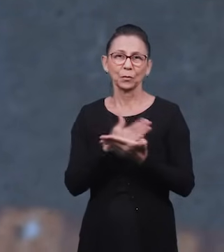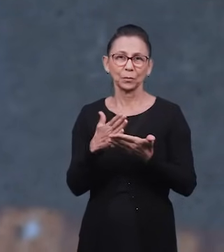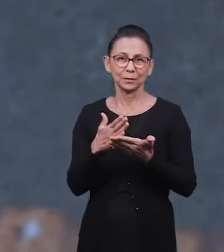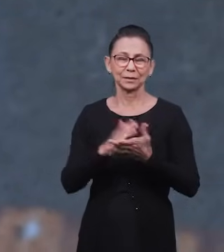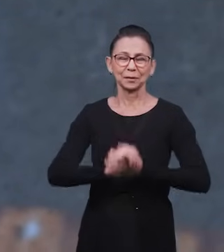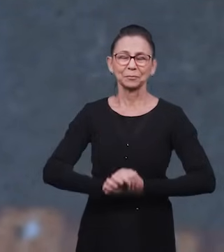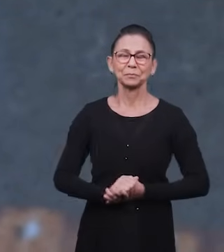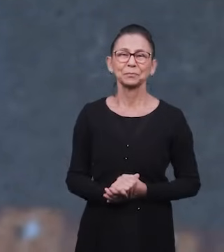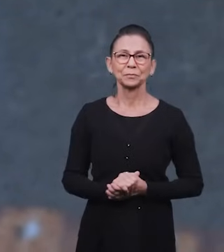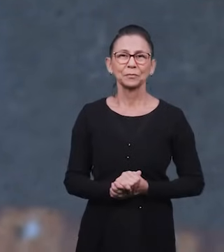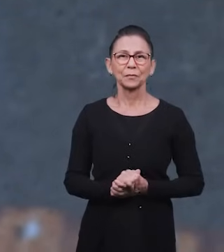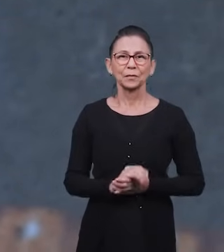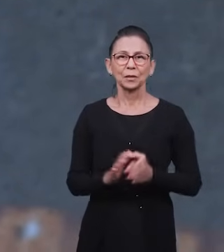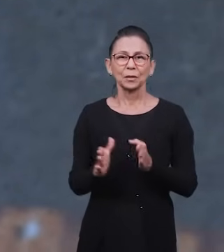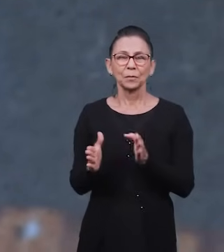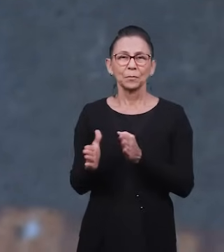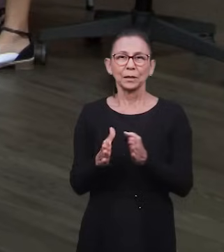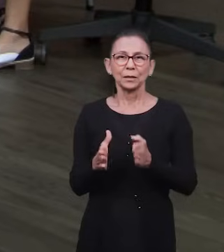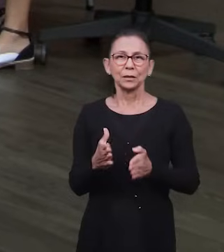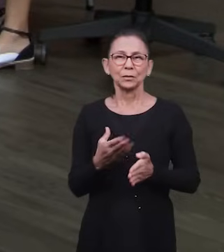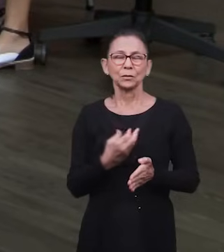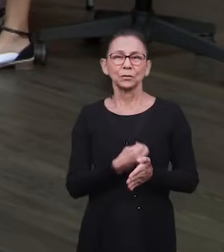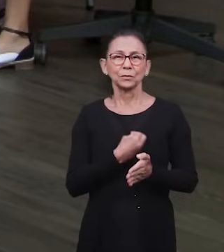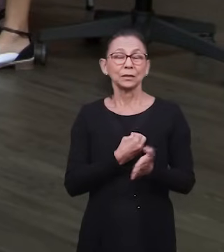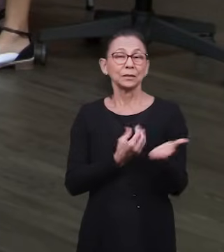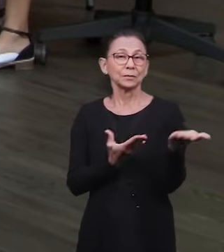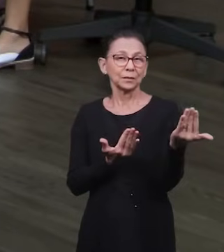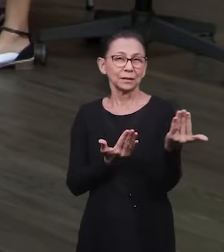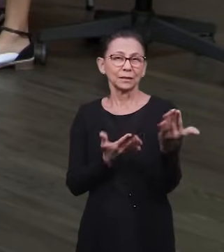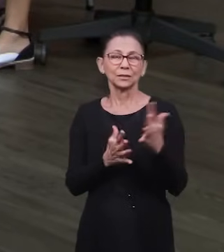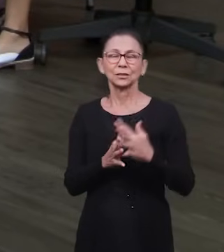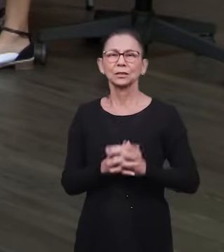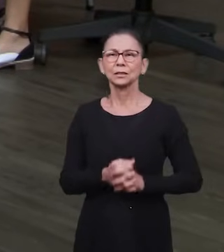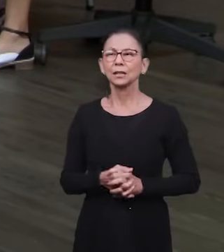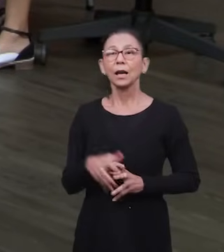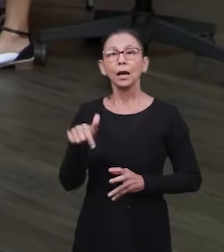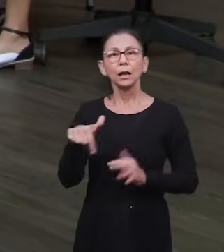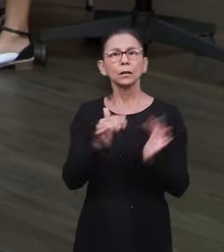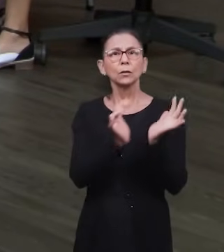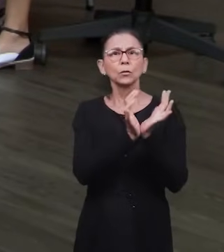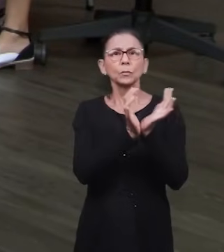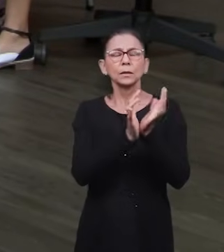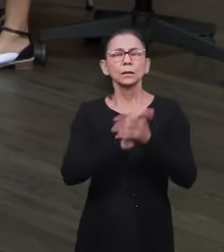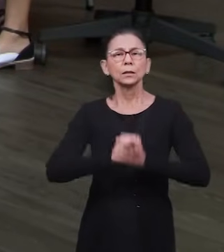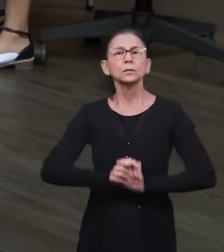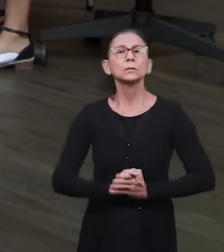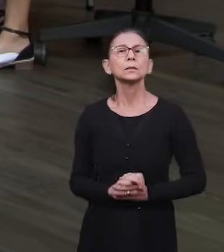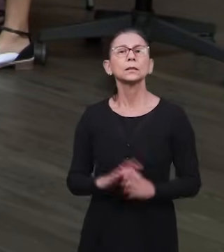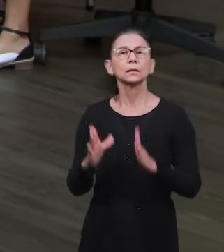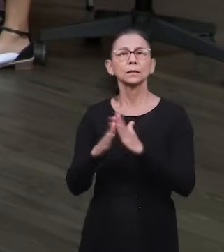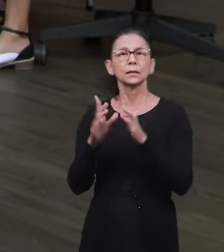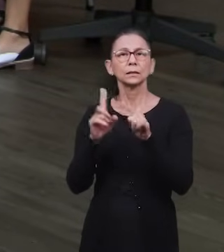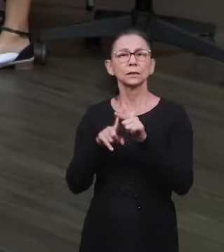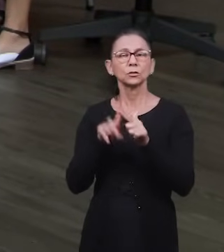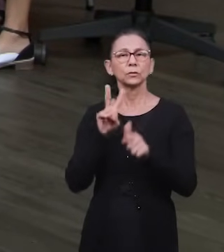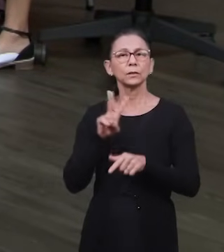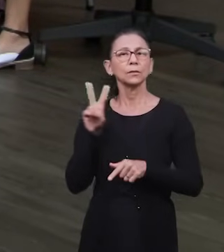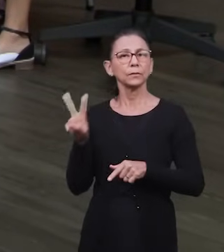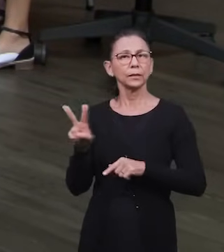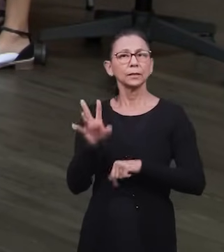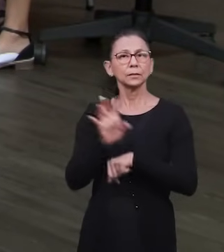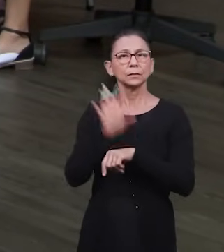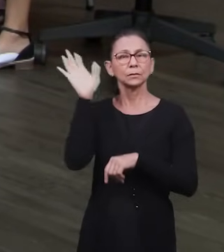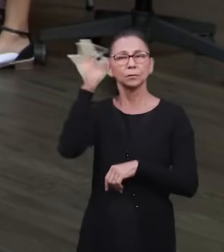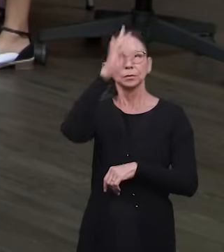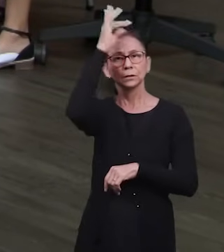mais uma edição do Fala Jovem. E estão comigo aqui um grupo de jovens, jovens da igreja de Moby Dick, Praia da Costa